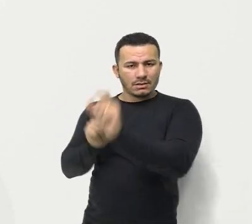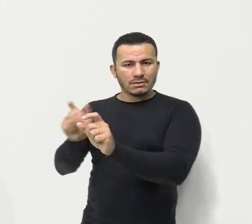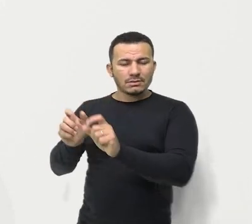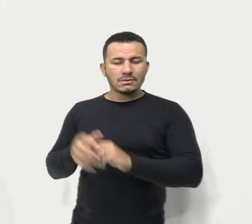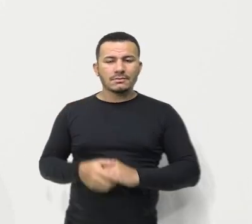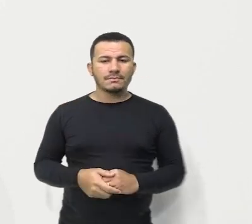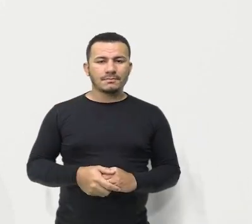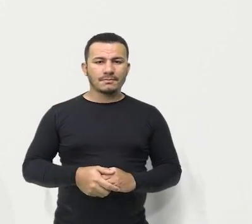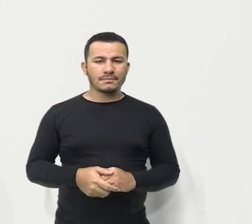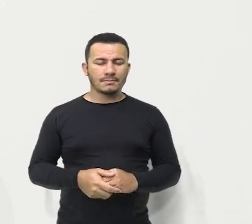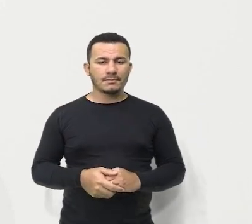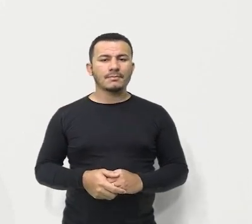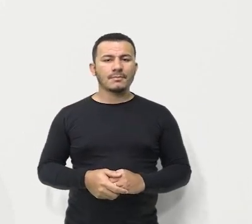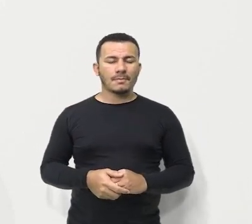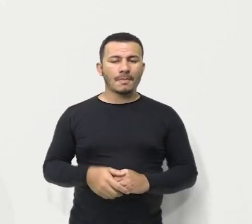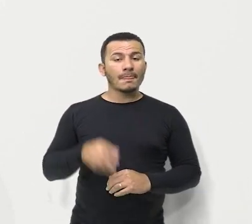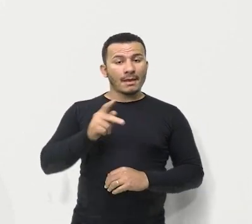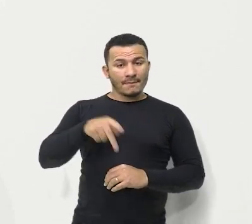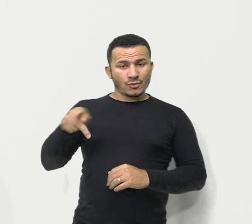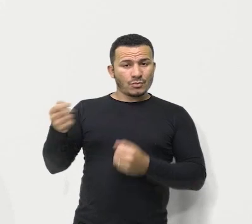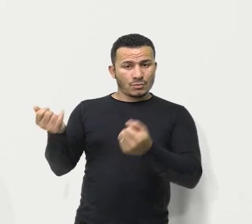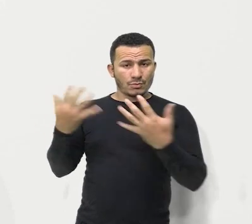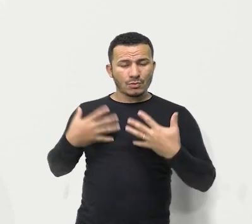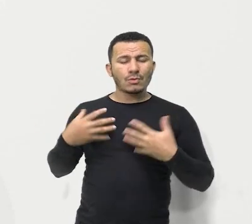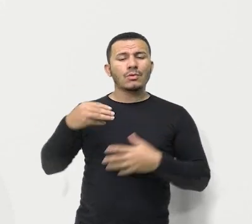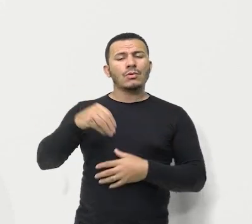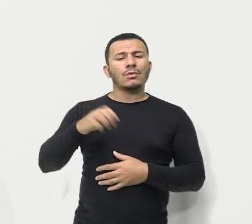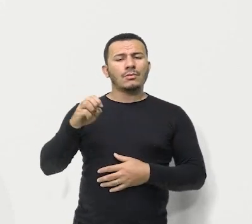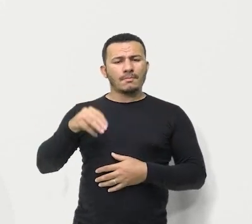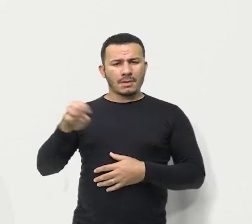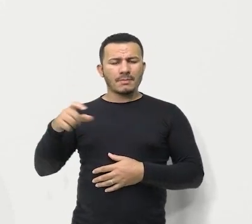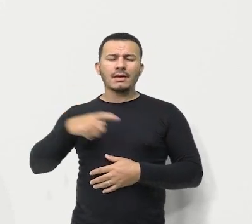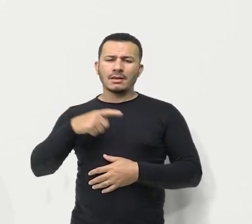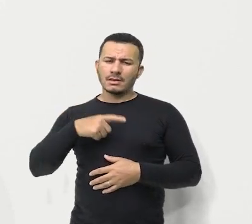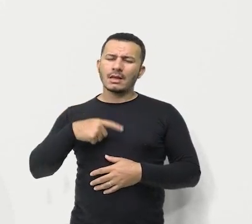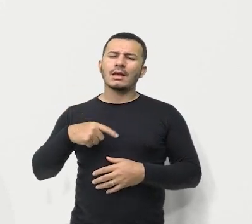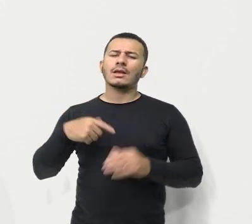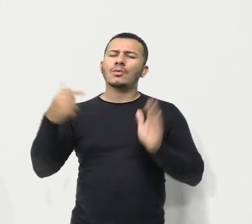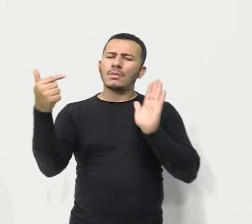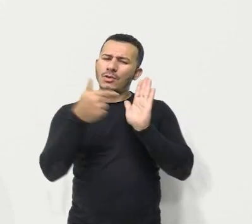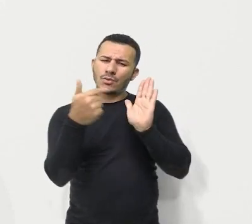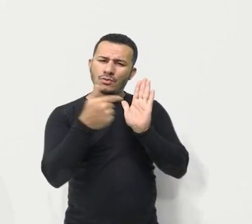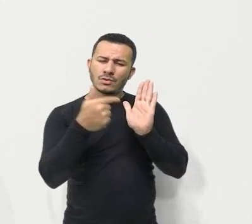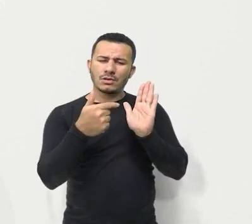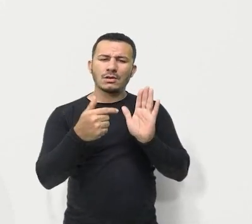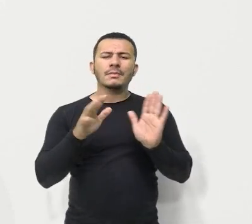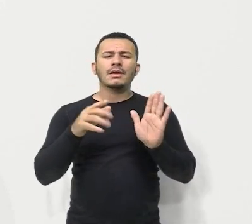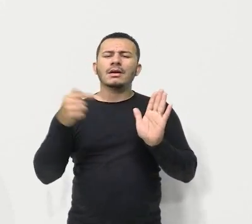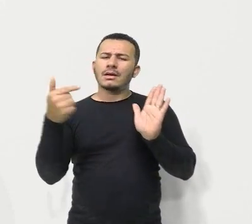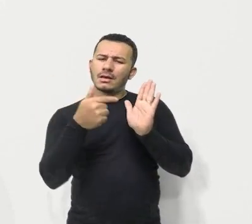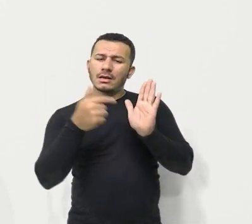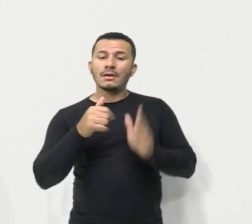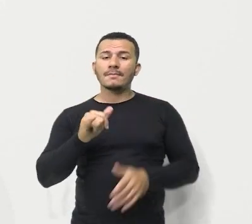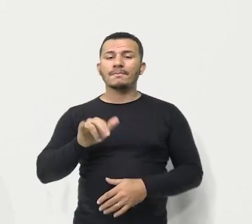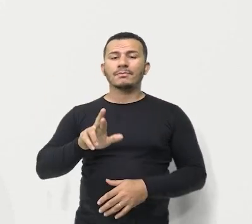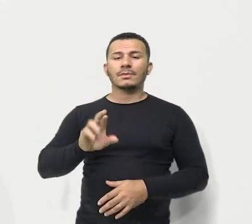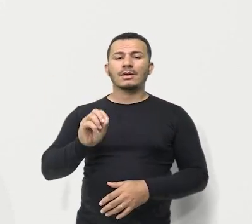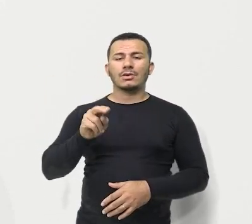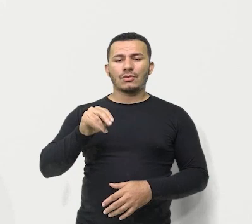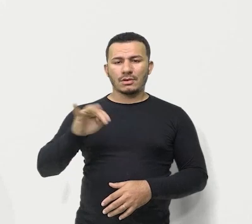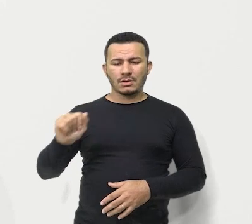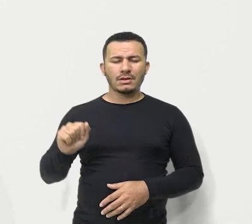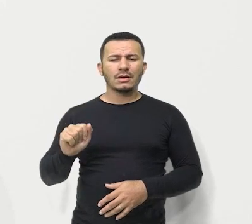disse, nesse meme tem uma ironia presente. Mas o que é ironia, professora? Olha aqui, na